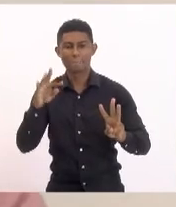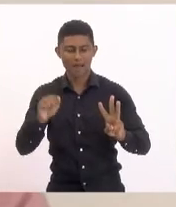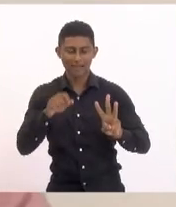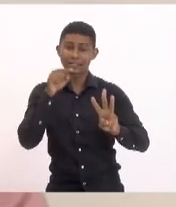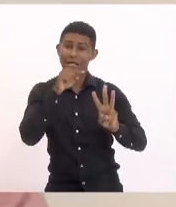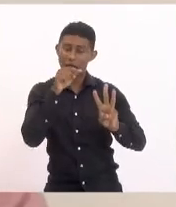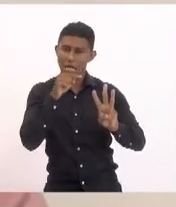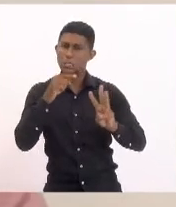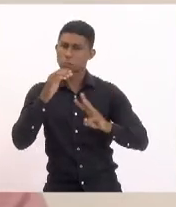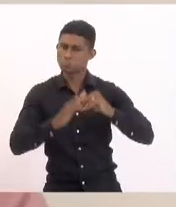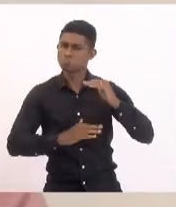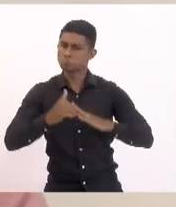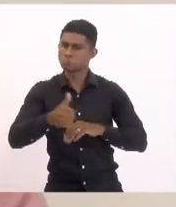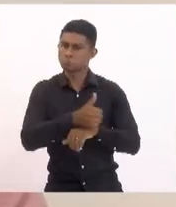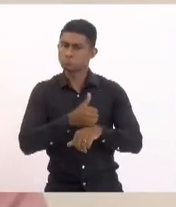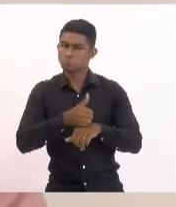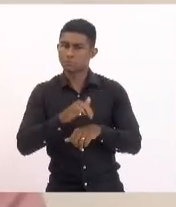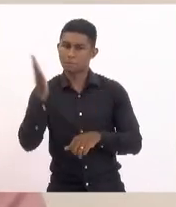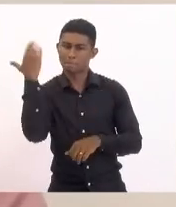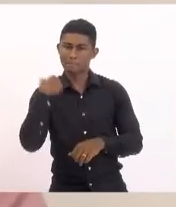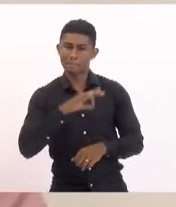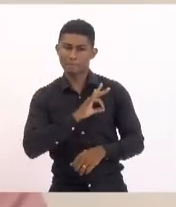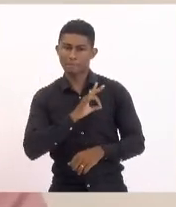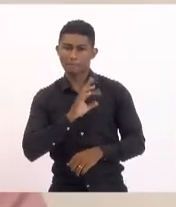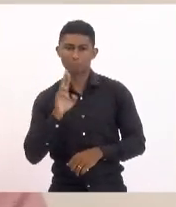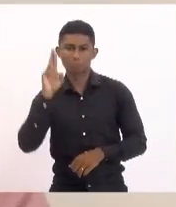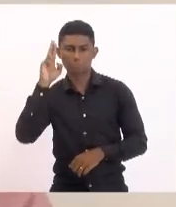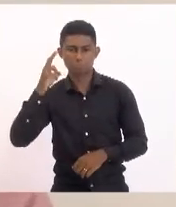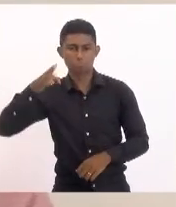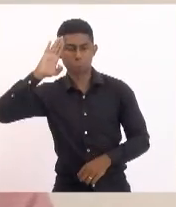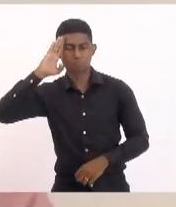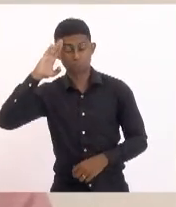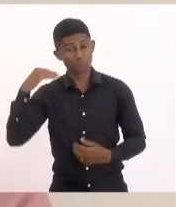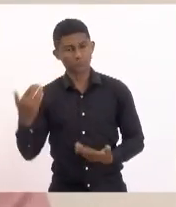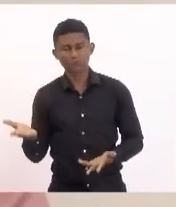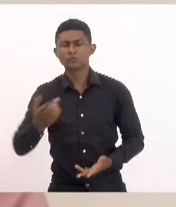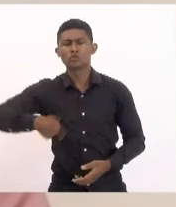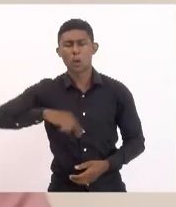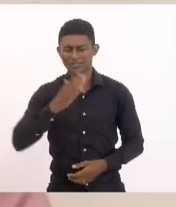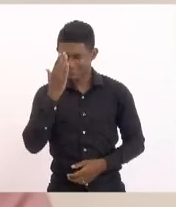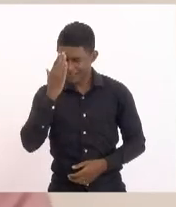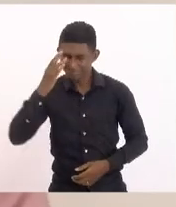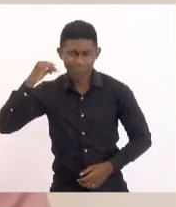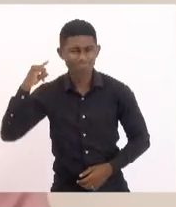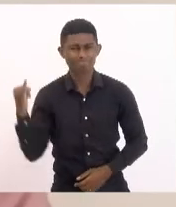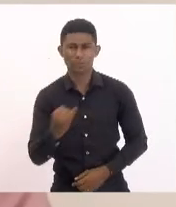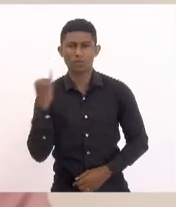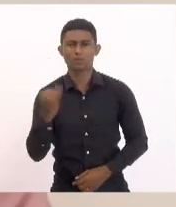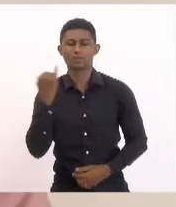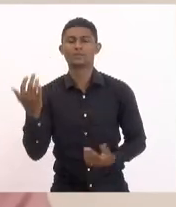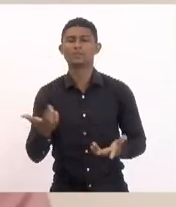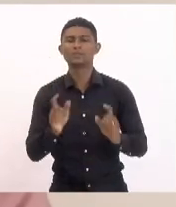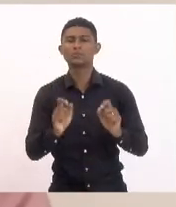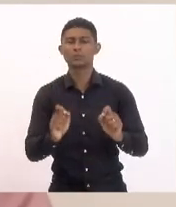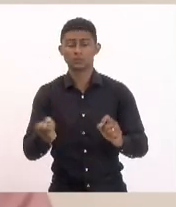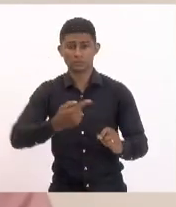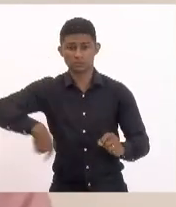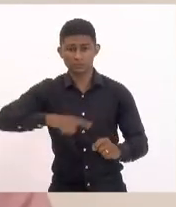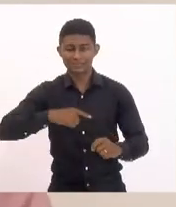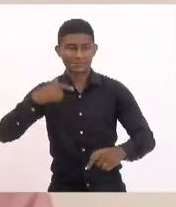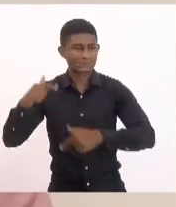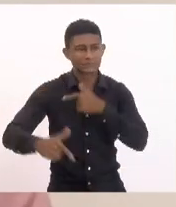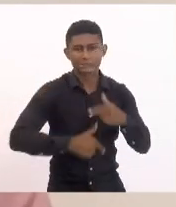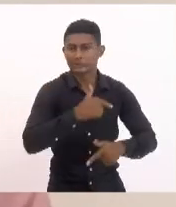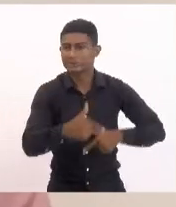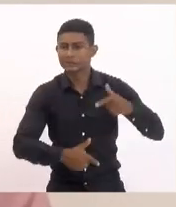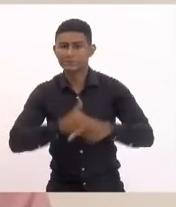aí enquanto delegada. E a gente sabe da importância que é a gente trabalhar e não deixar de